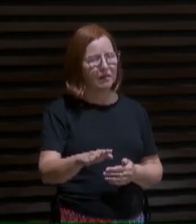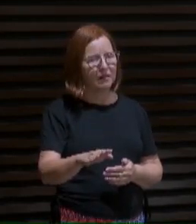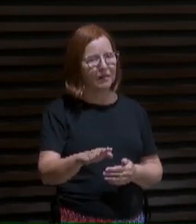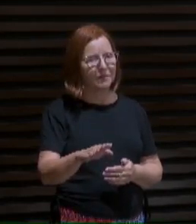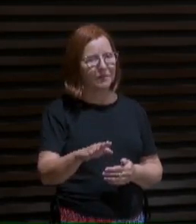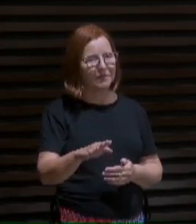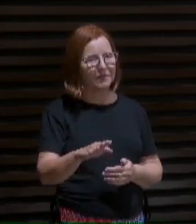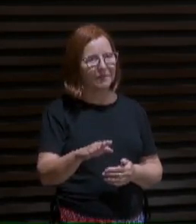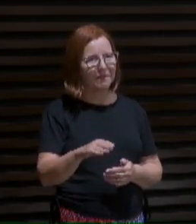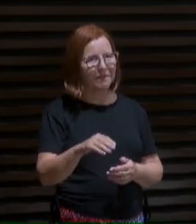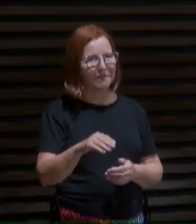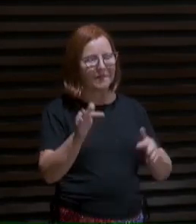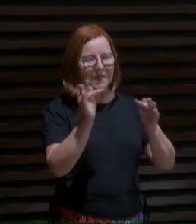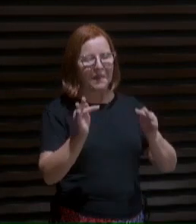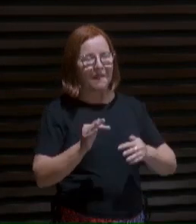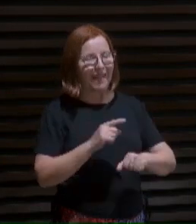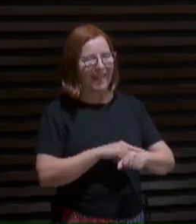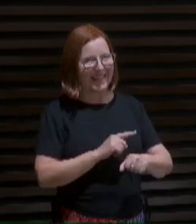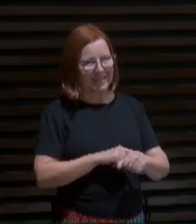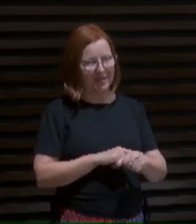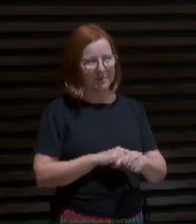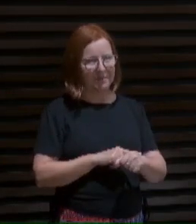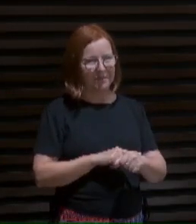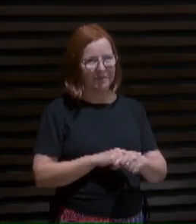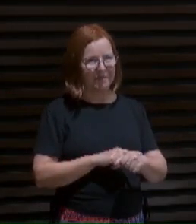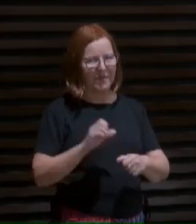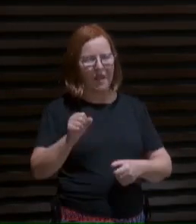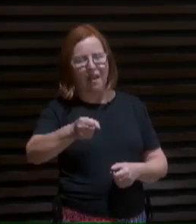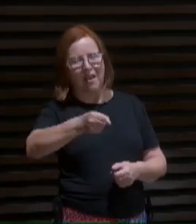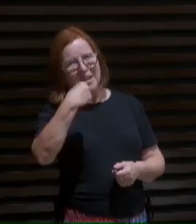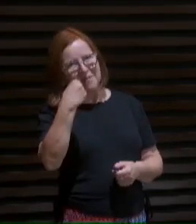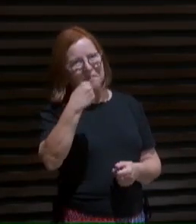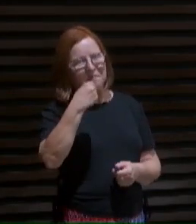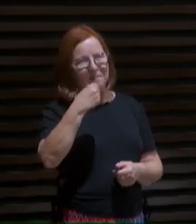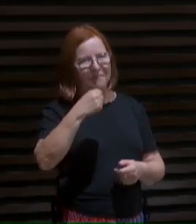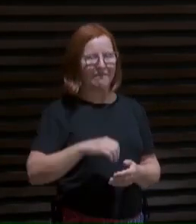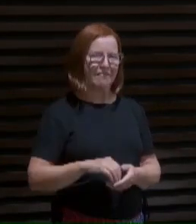Um happy hour. A um happy God.